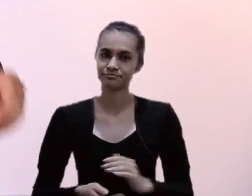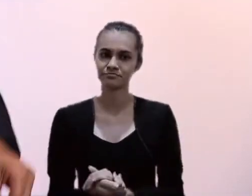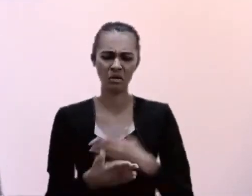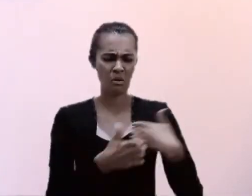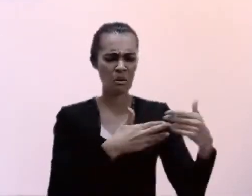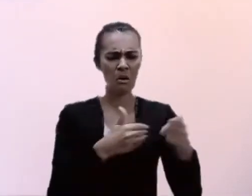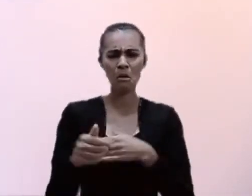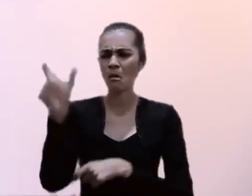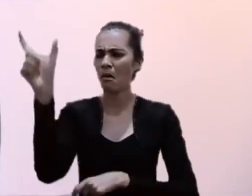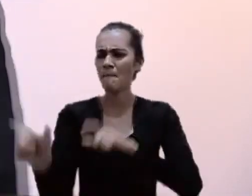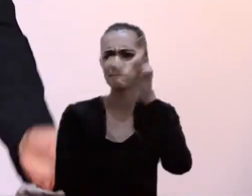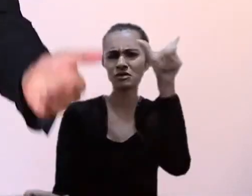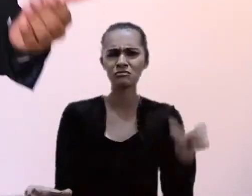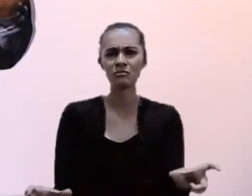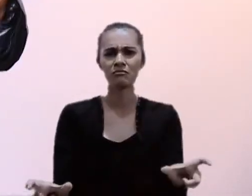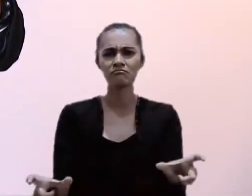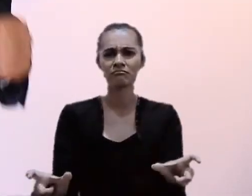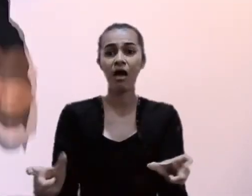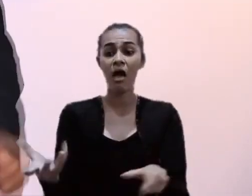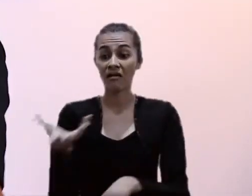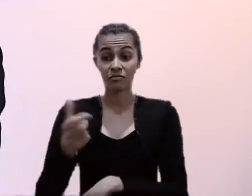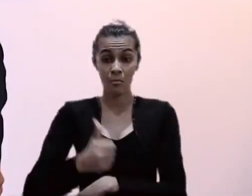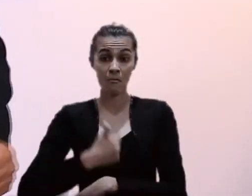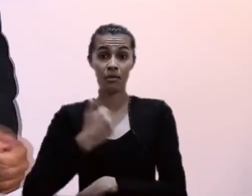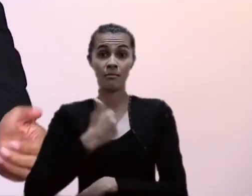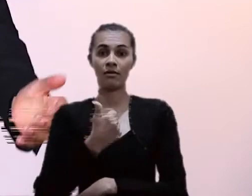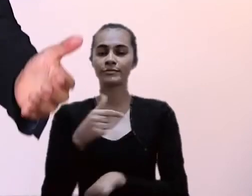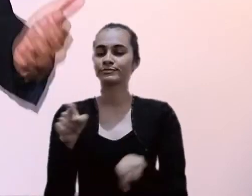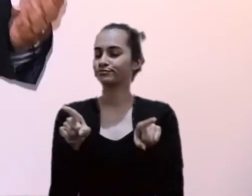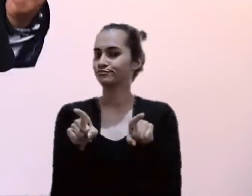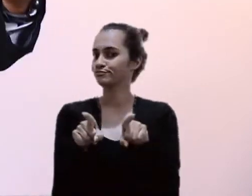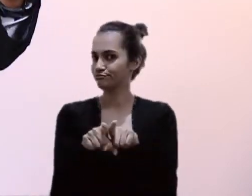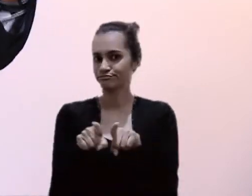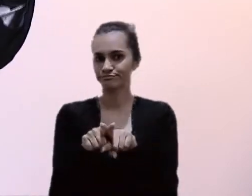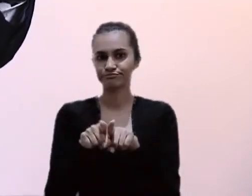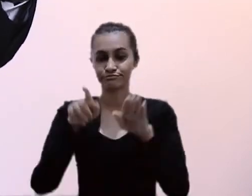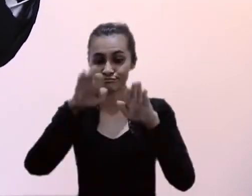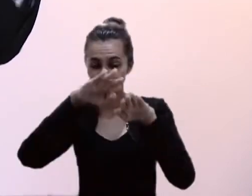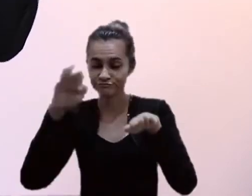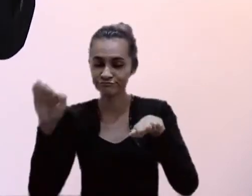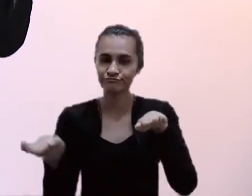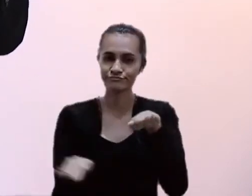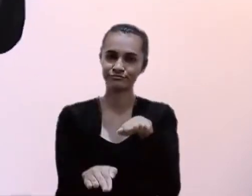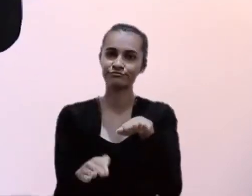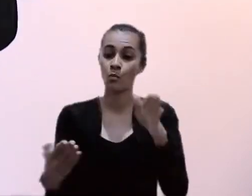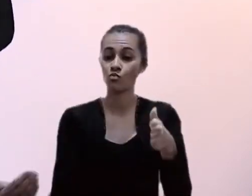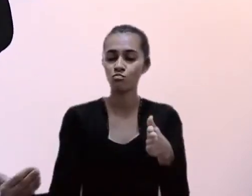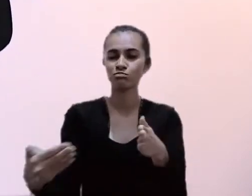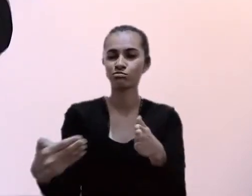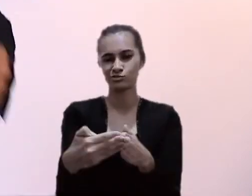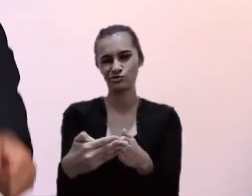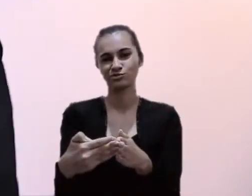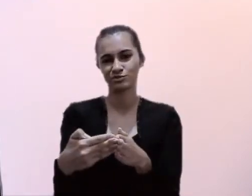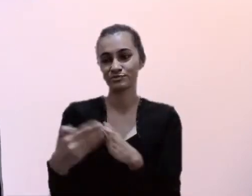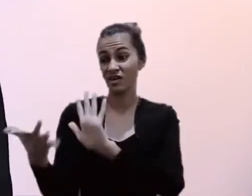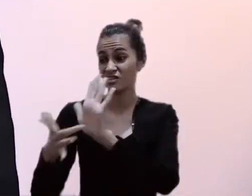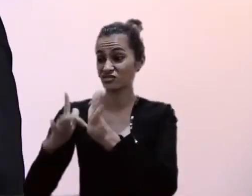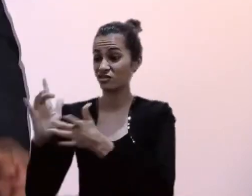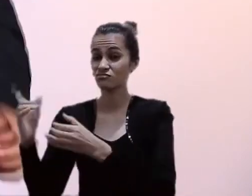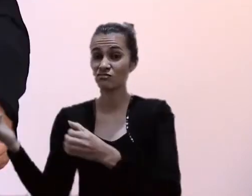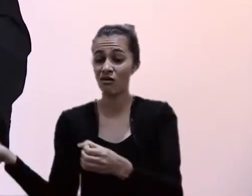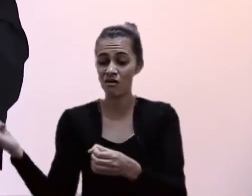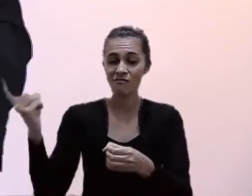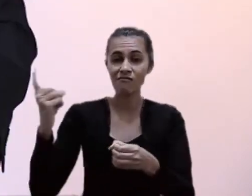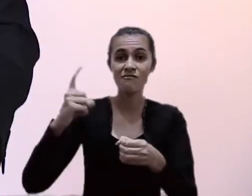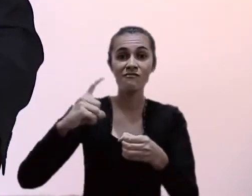quiser ser o primeiro, seja o vosso servo. Assim como o Filho do Homem não veio para ser servido,